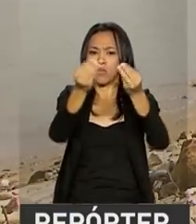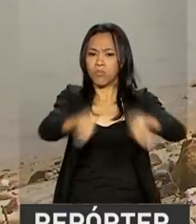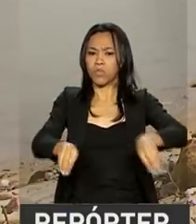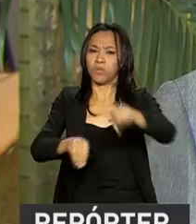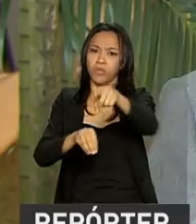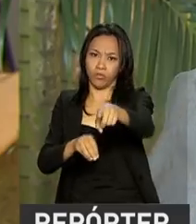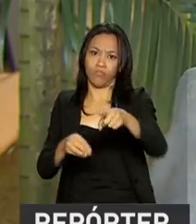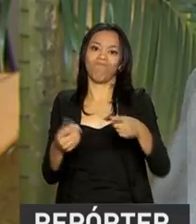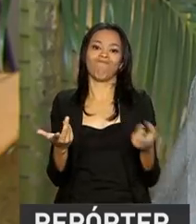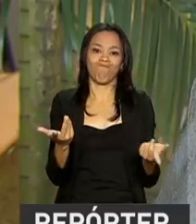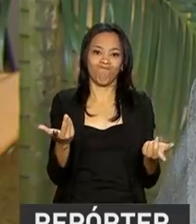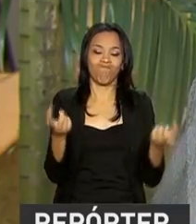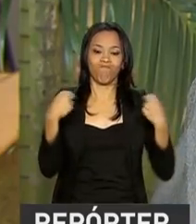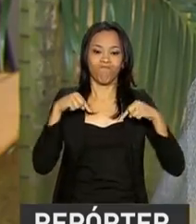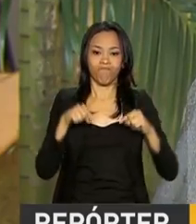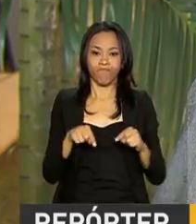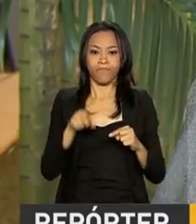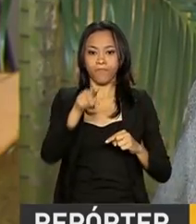de reais. Quando a gente compara